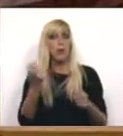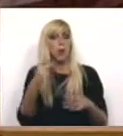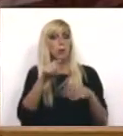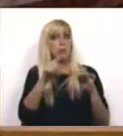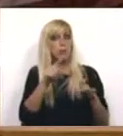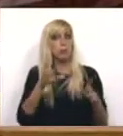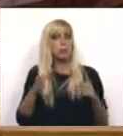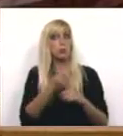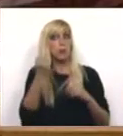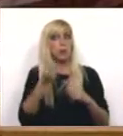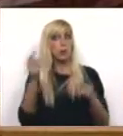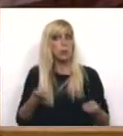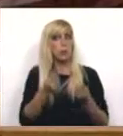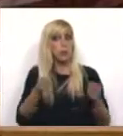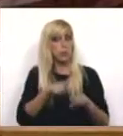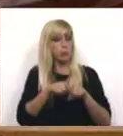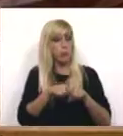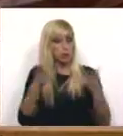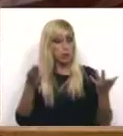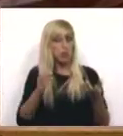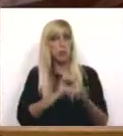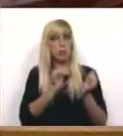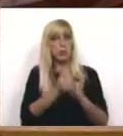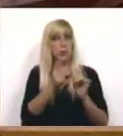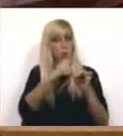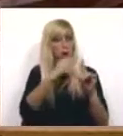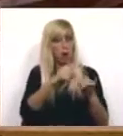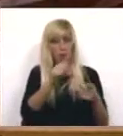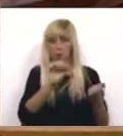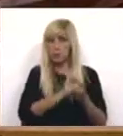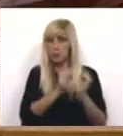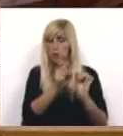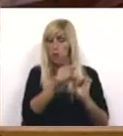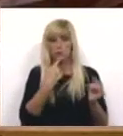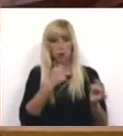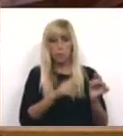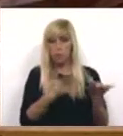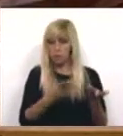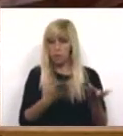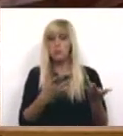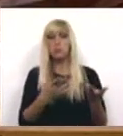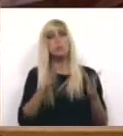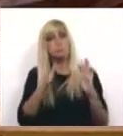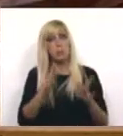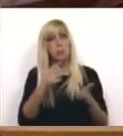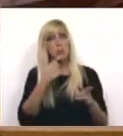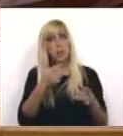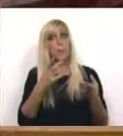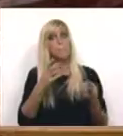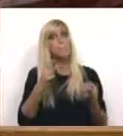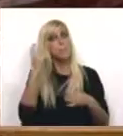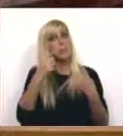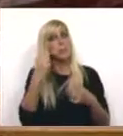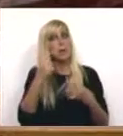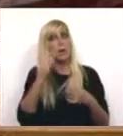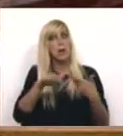que consigamos promover políticas de adaptação eficazes, e essa adaptação não pode, evidentemente, deixar de ter em conta a necessidade de